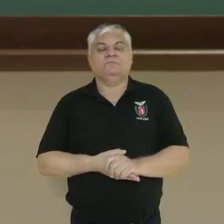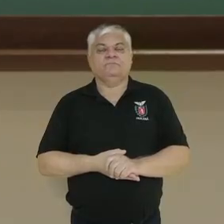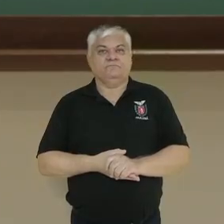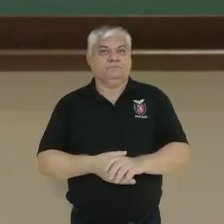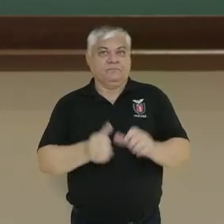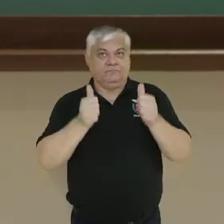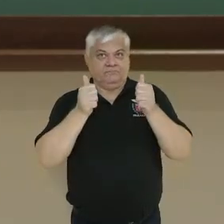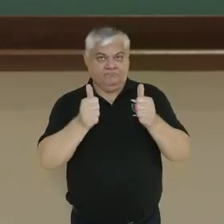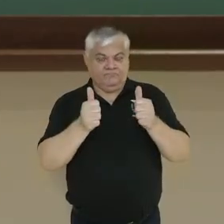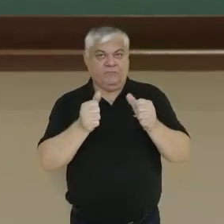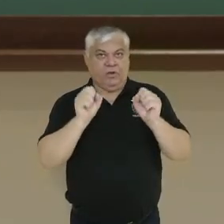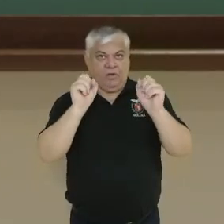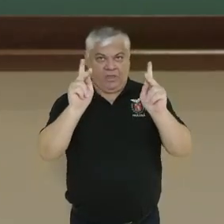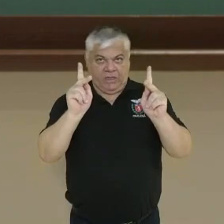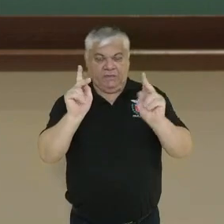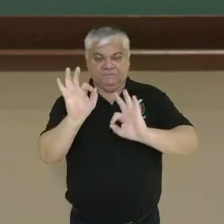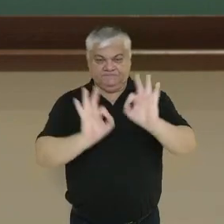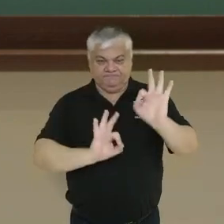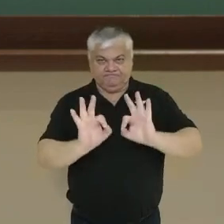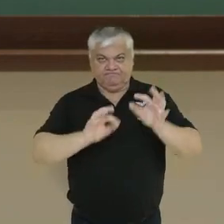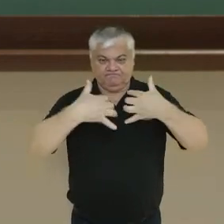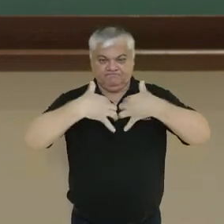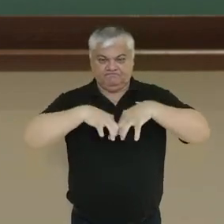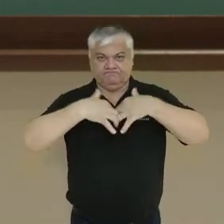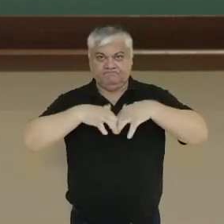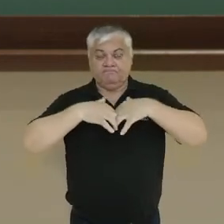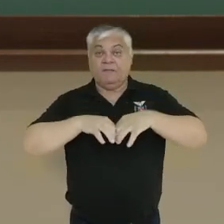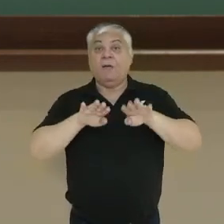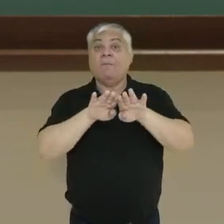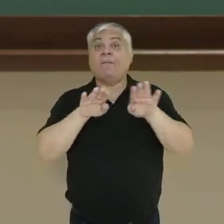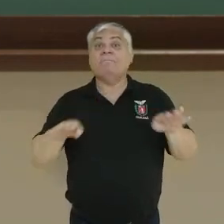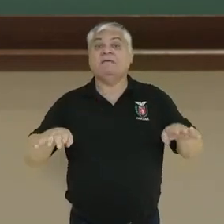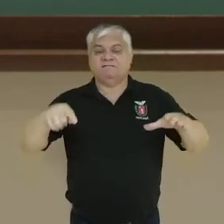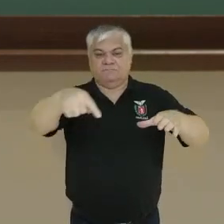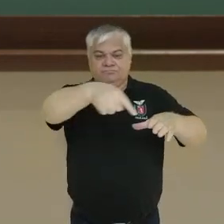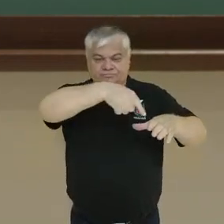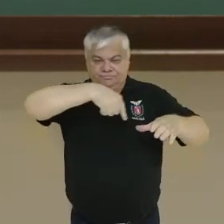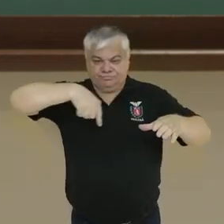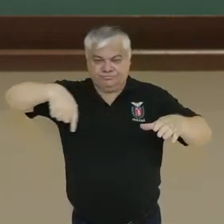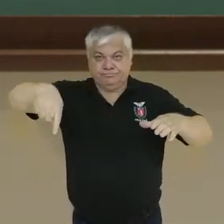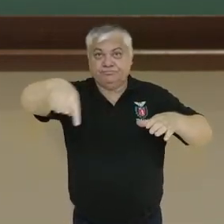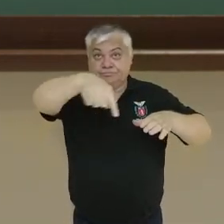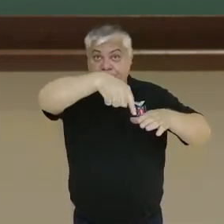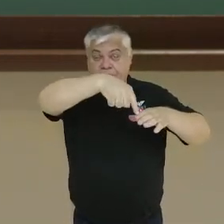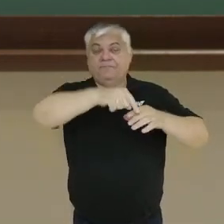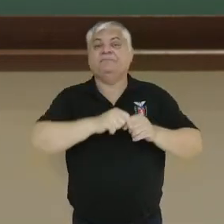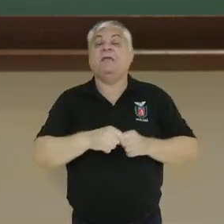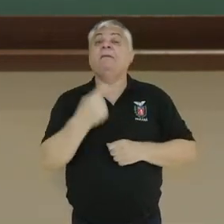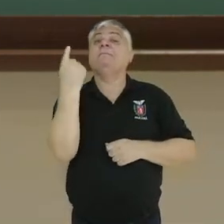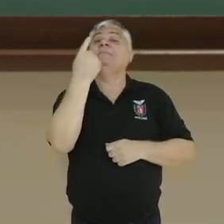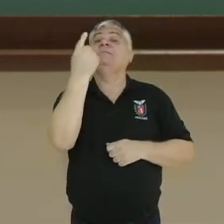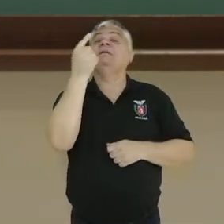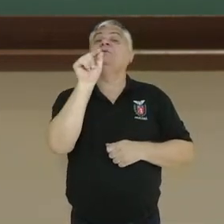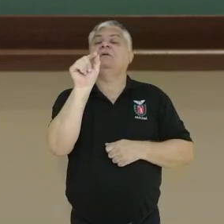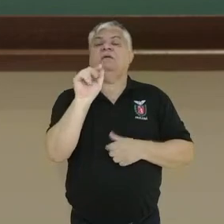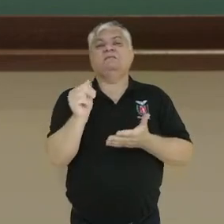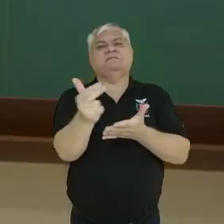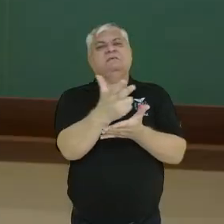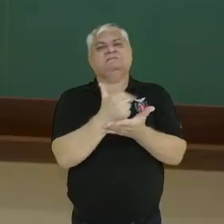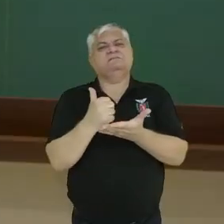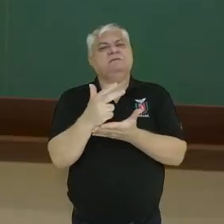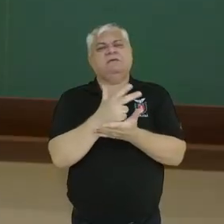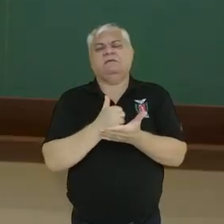Muito bem, muito bem. Vamos montar um quebra-cabeça em cima de uma mesa circular. Começamos pelo quê? Desenho, gente. Sempre o desenho. O desenho